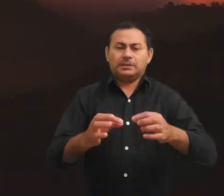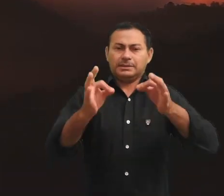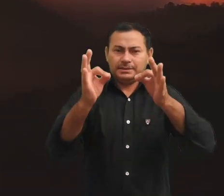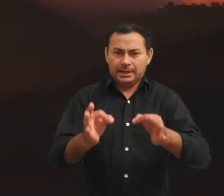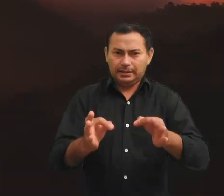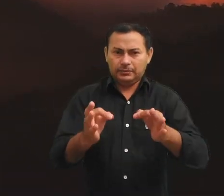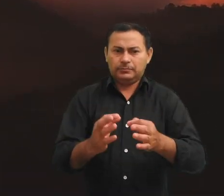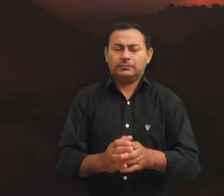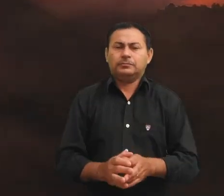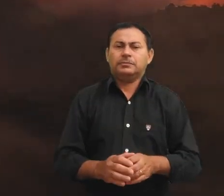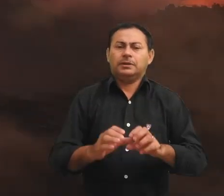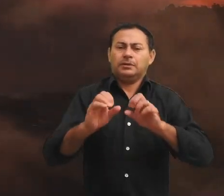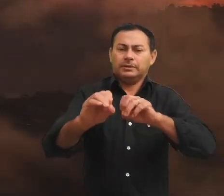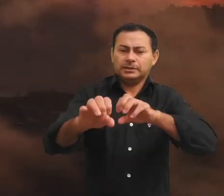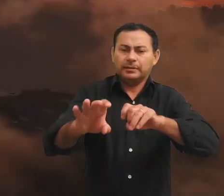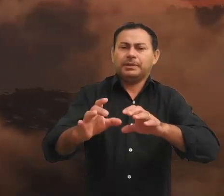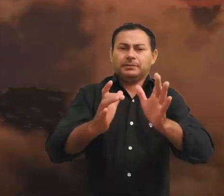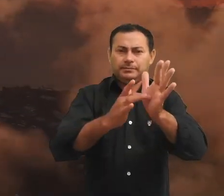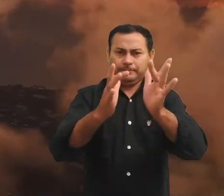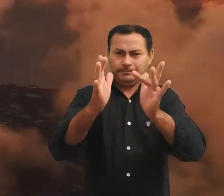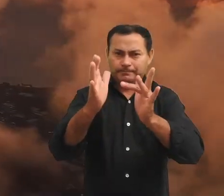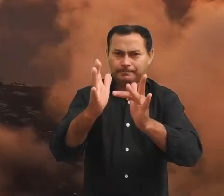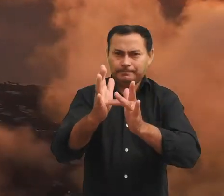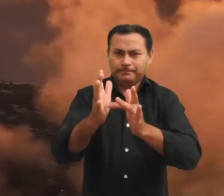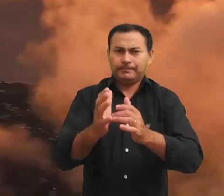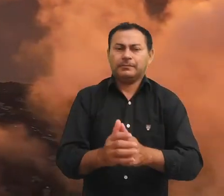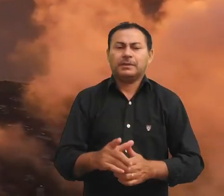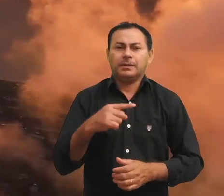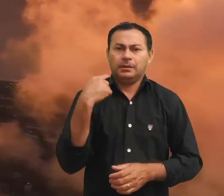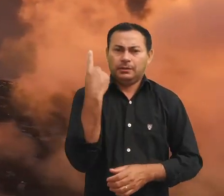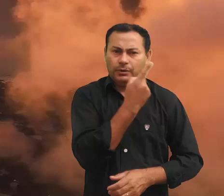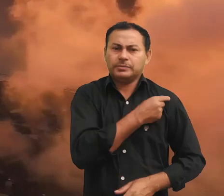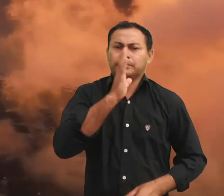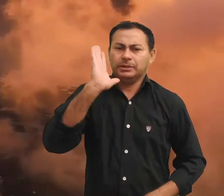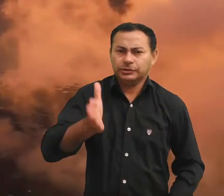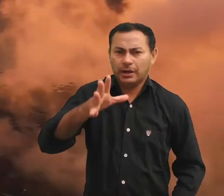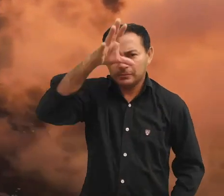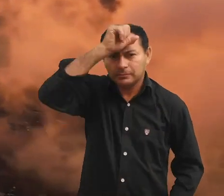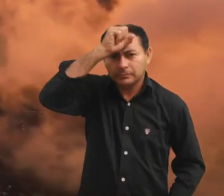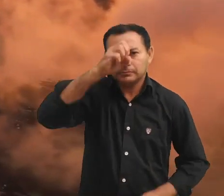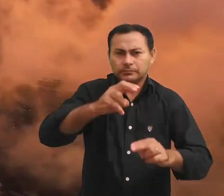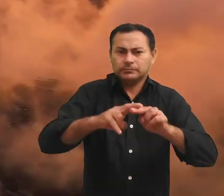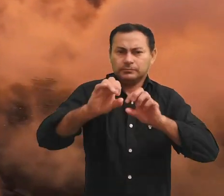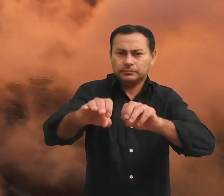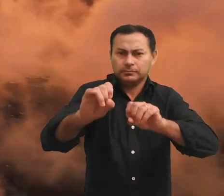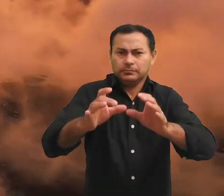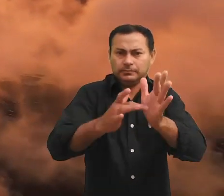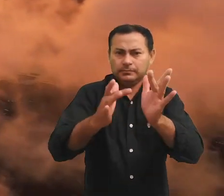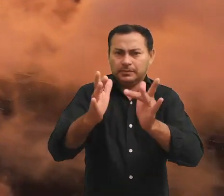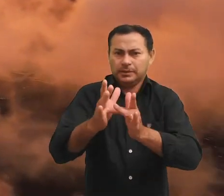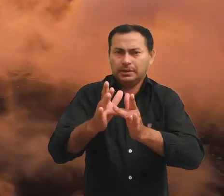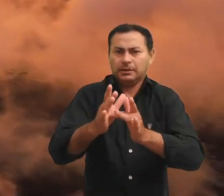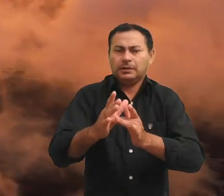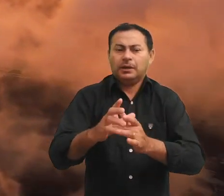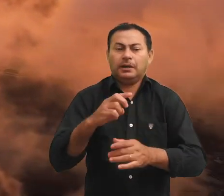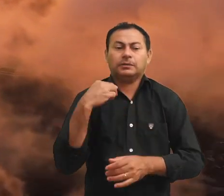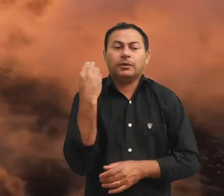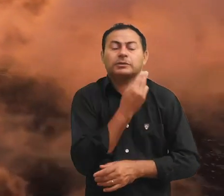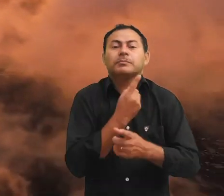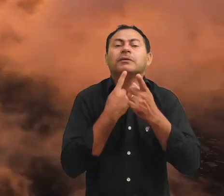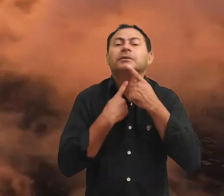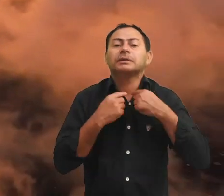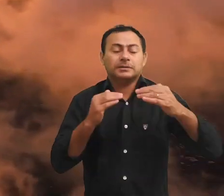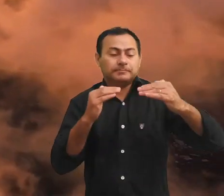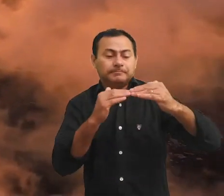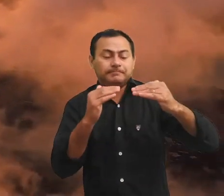maneira apropriada ao seu ensino. E nós já aprendemos que através do ensino do Senhor Jesus, a